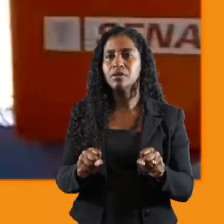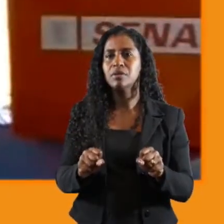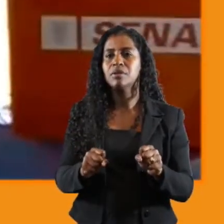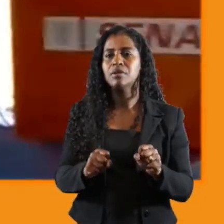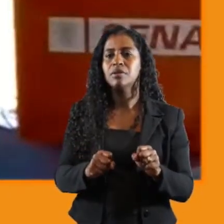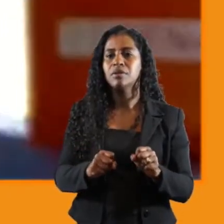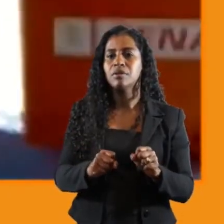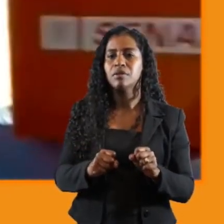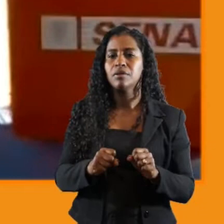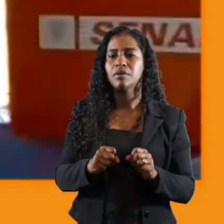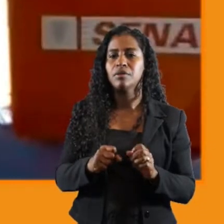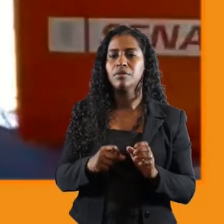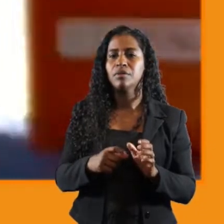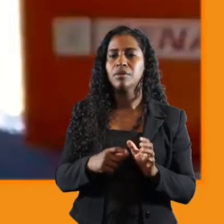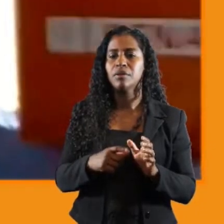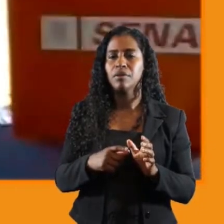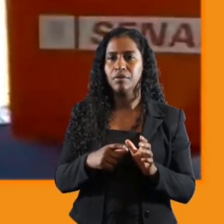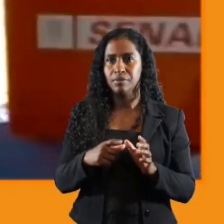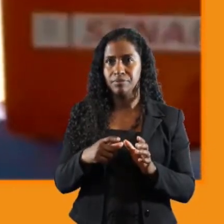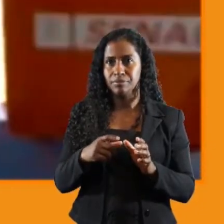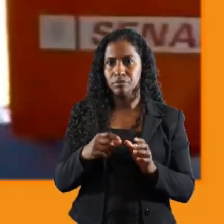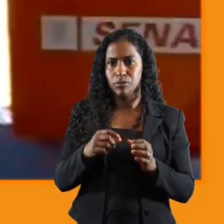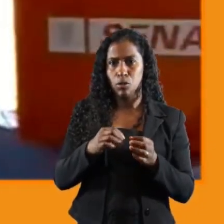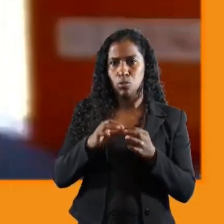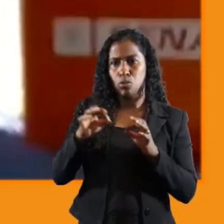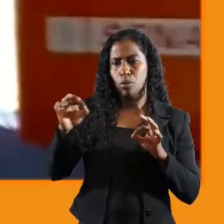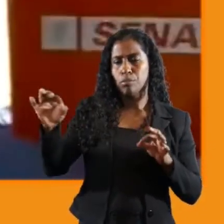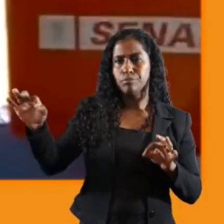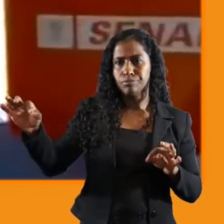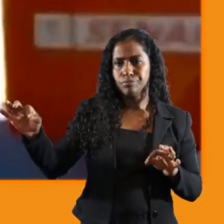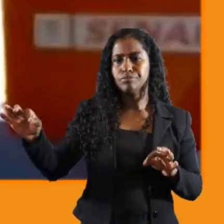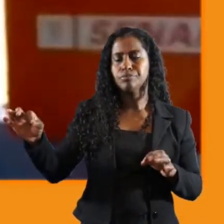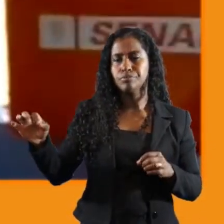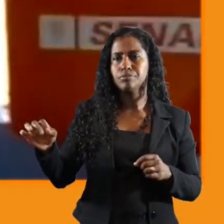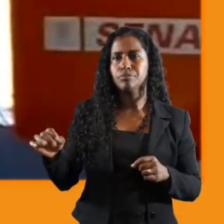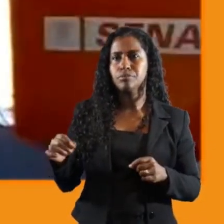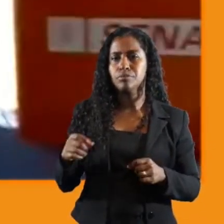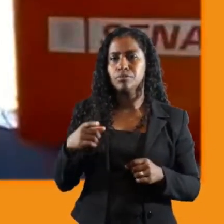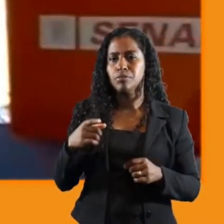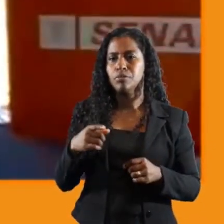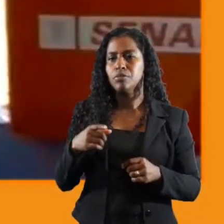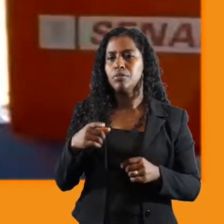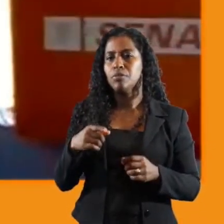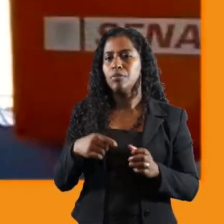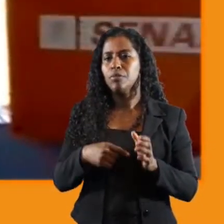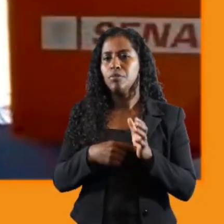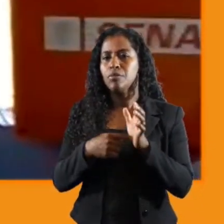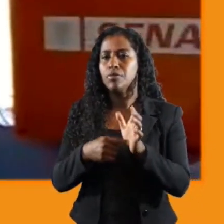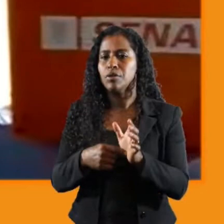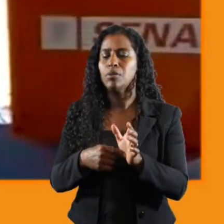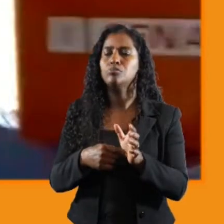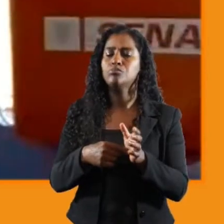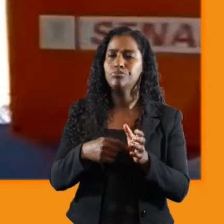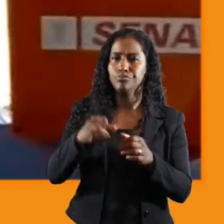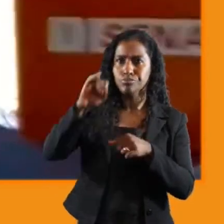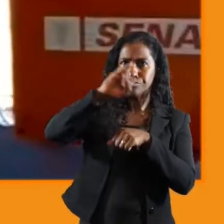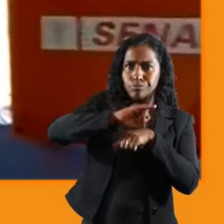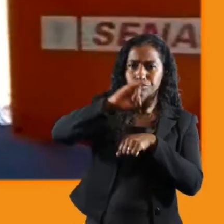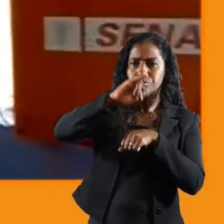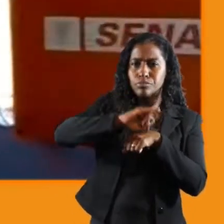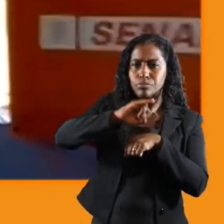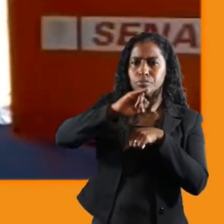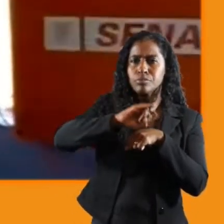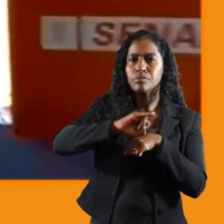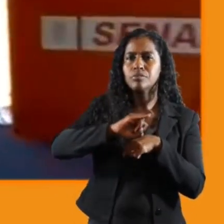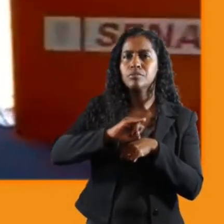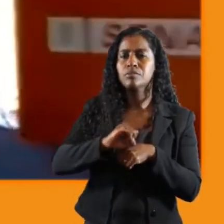estar na tua residência, né? Então vai estar num descampado, por exemplo, né? E aí a gente vai explicar cada um dos componentes para ti. A questão dos